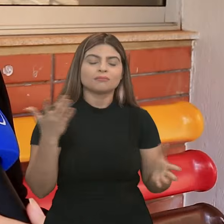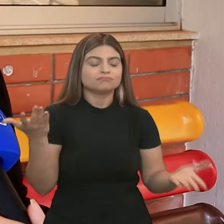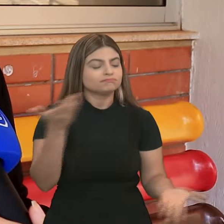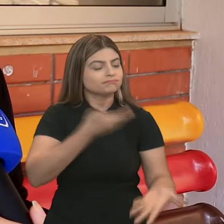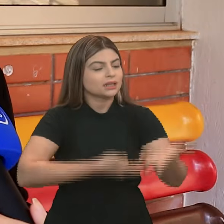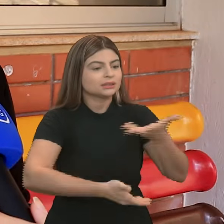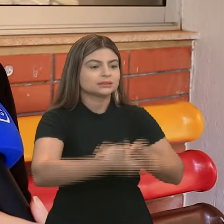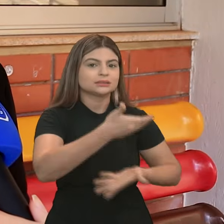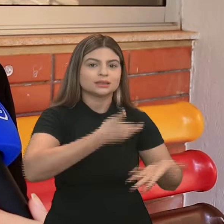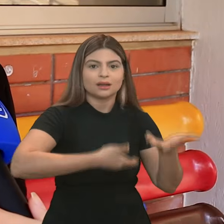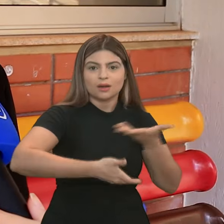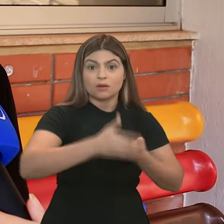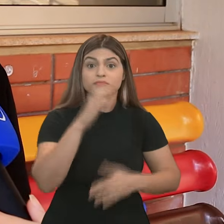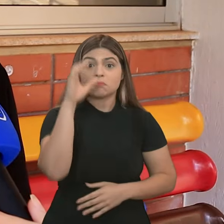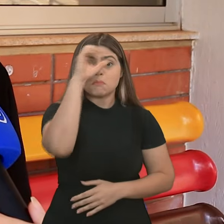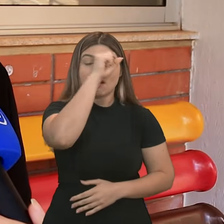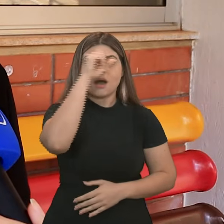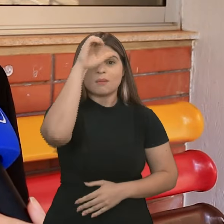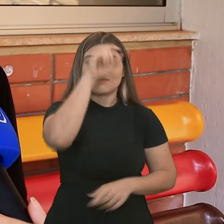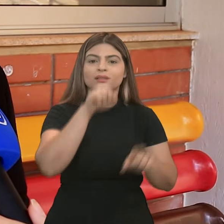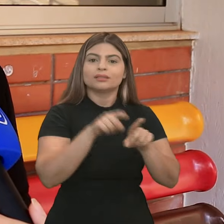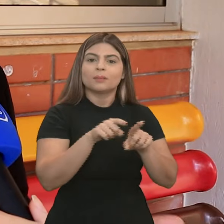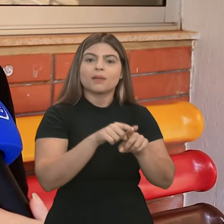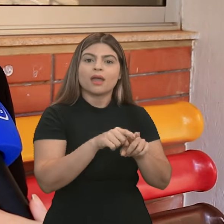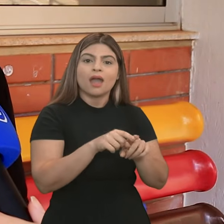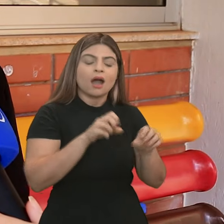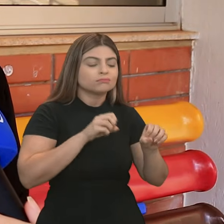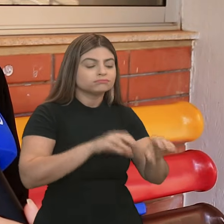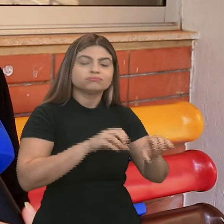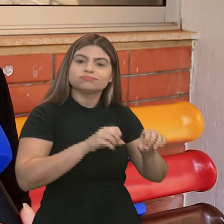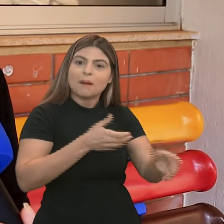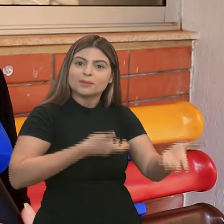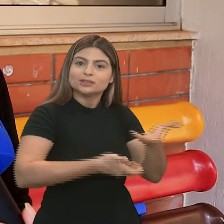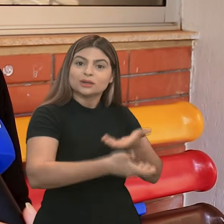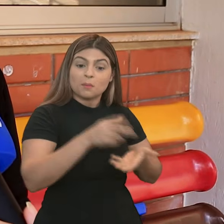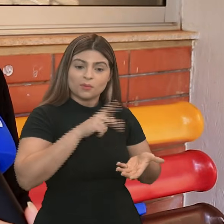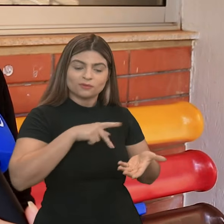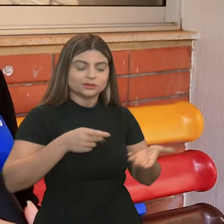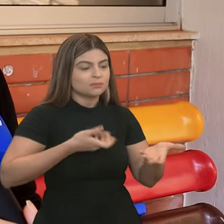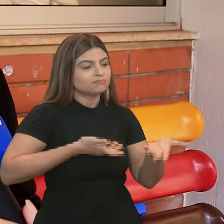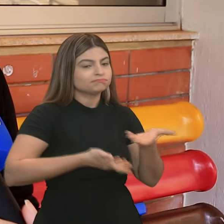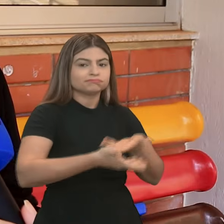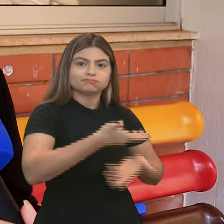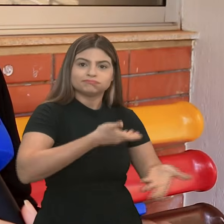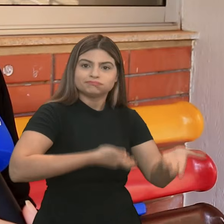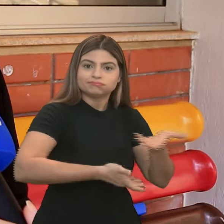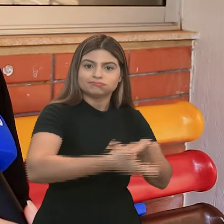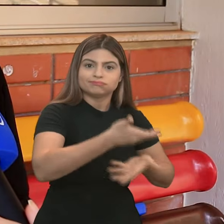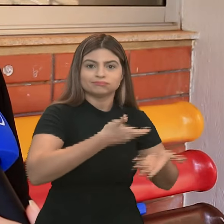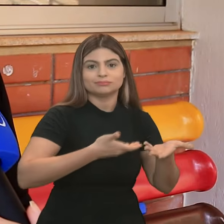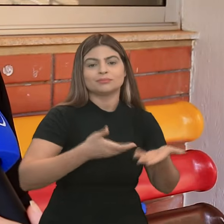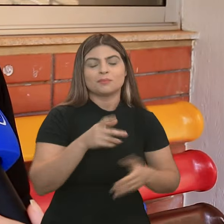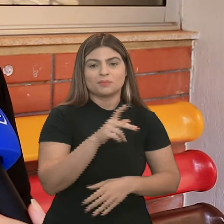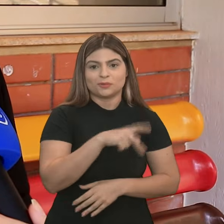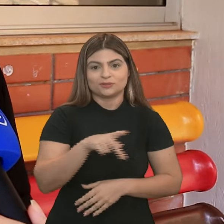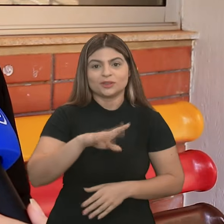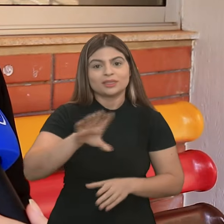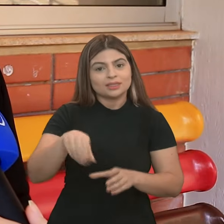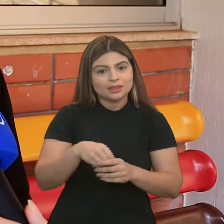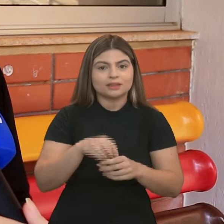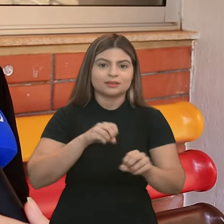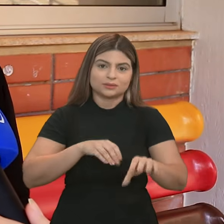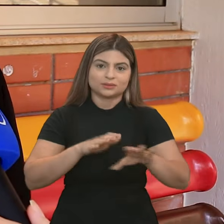às interações e às mediações pedagógicas que são ofertadas durante todo o trabalho que é realizado na educação